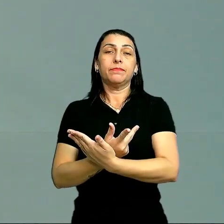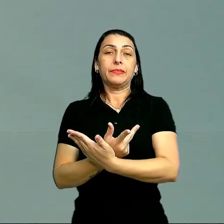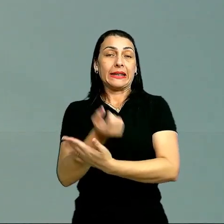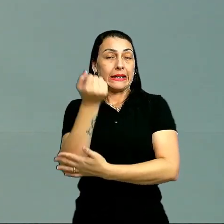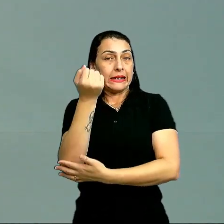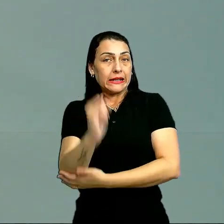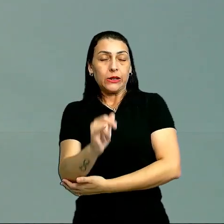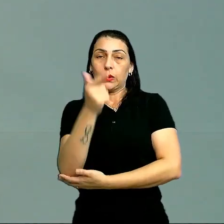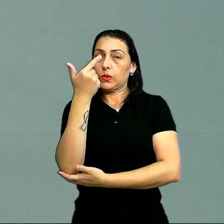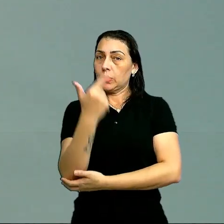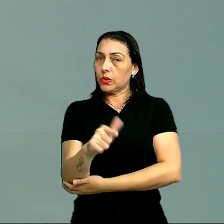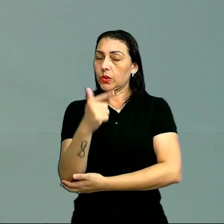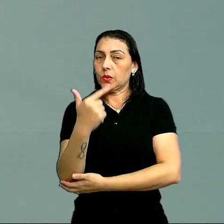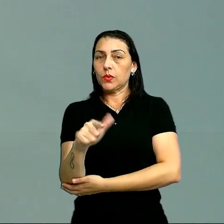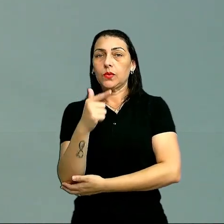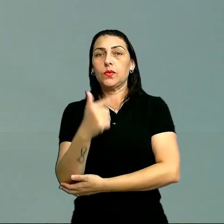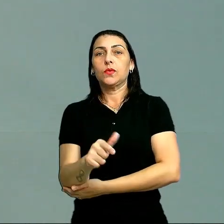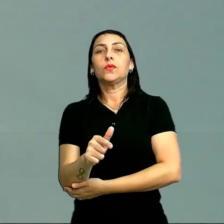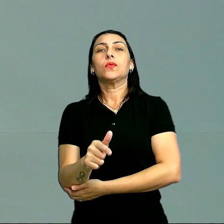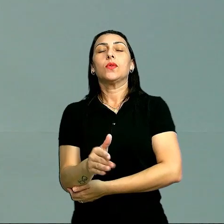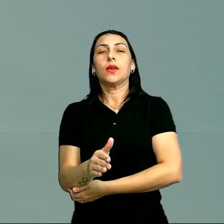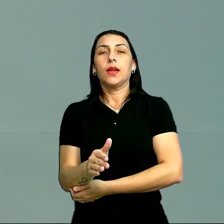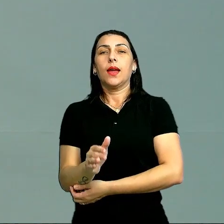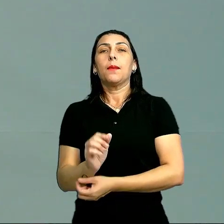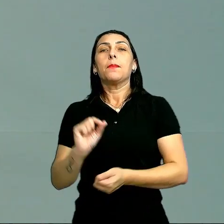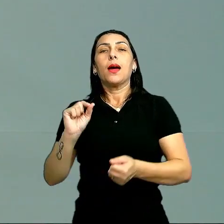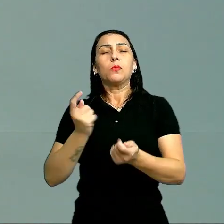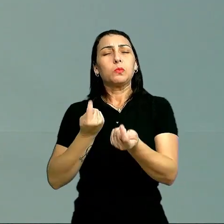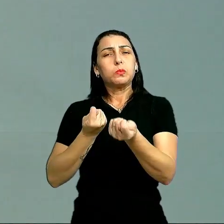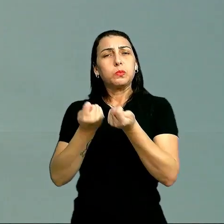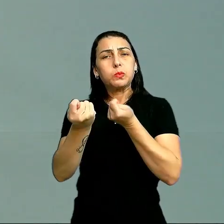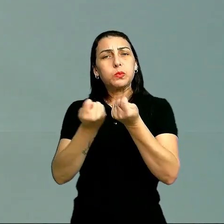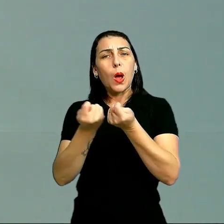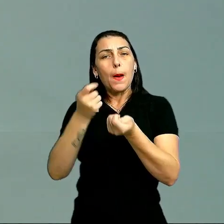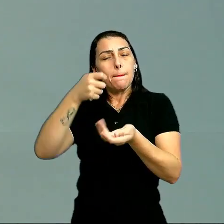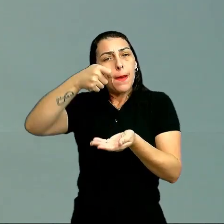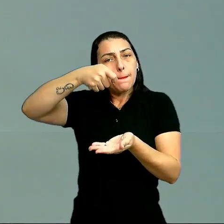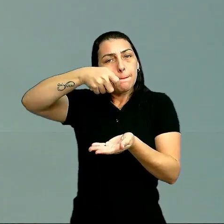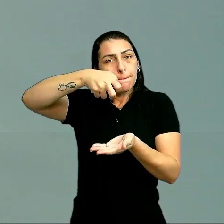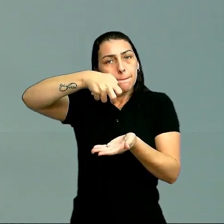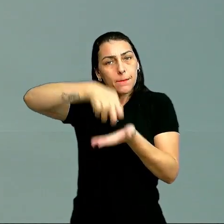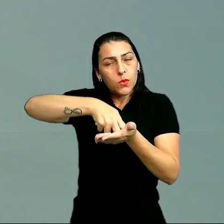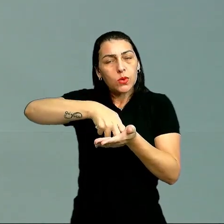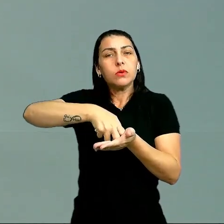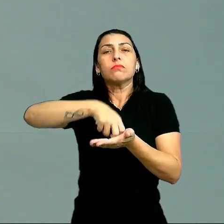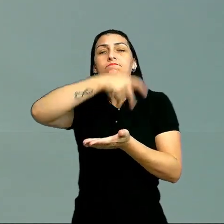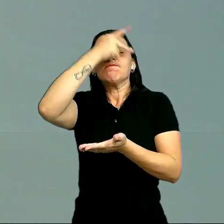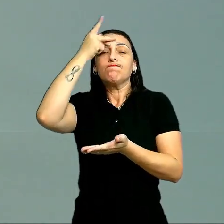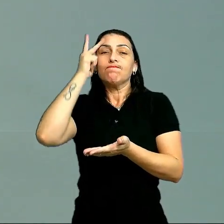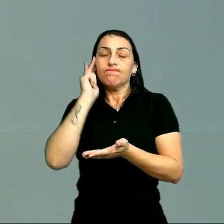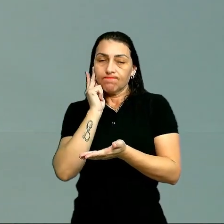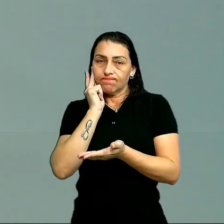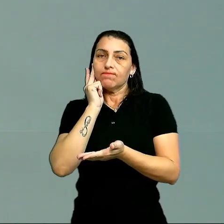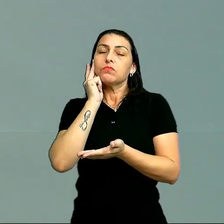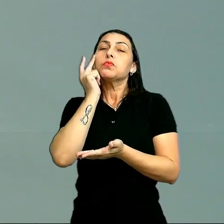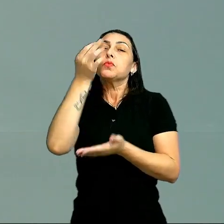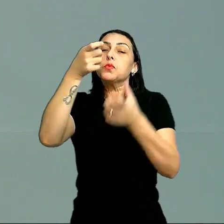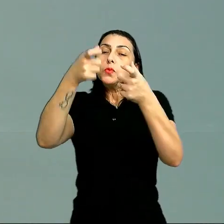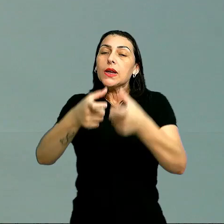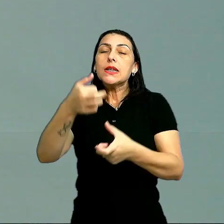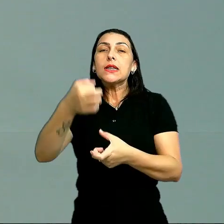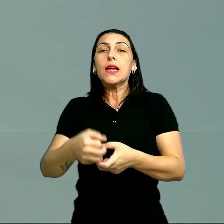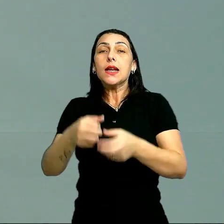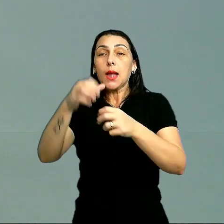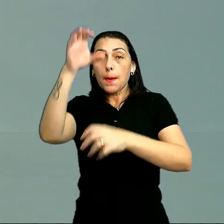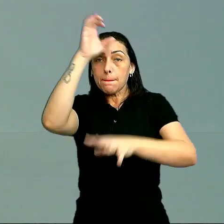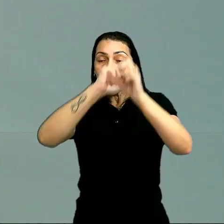se não houver uma medida eficaz para controlar, para punir, para colocar as pessoas no seu devido lugar e aprender a